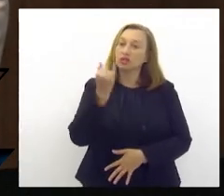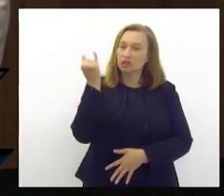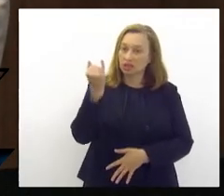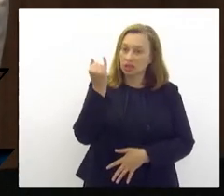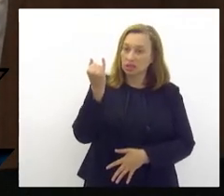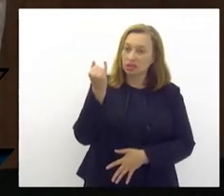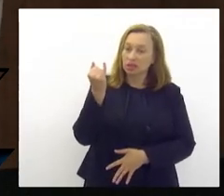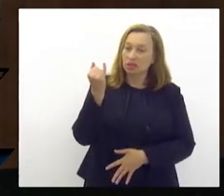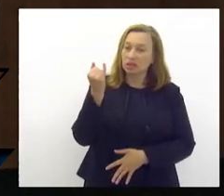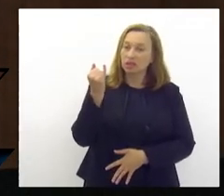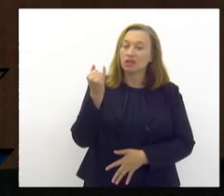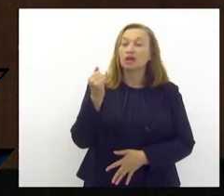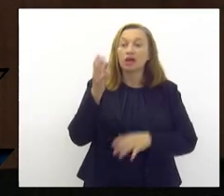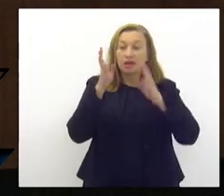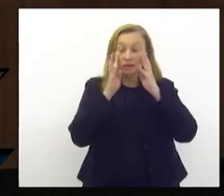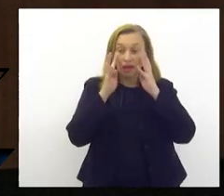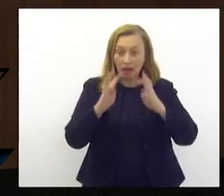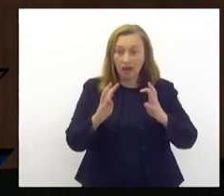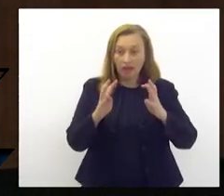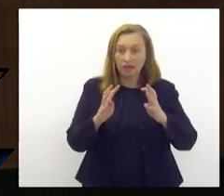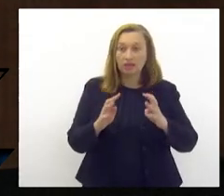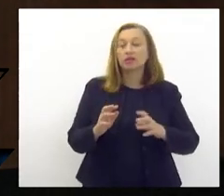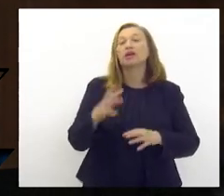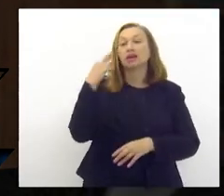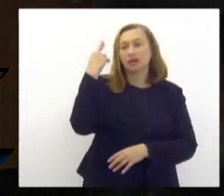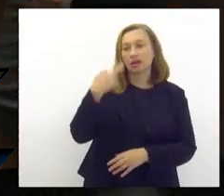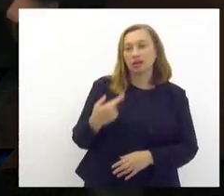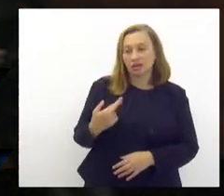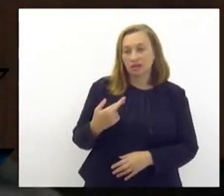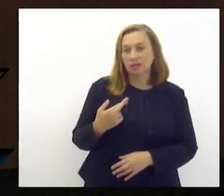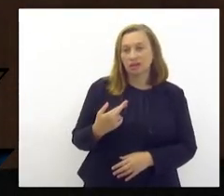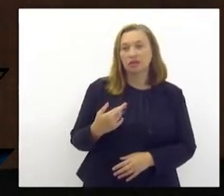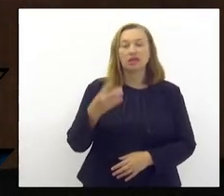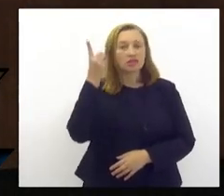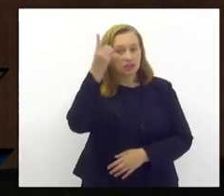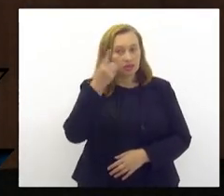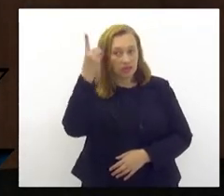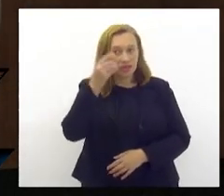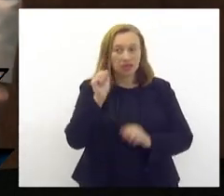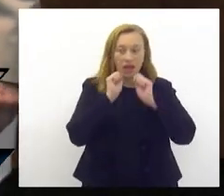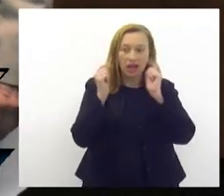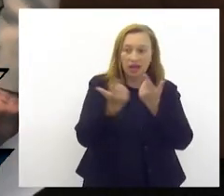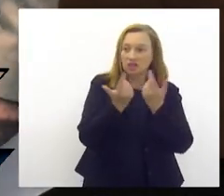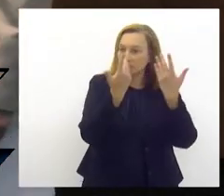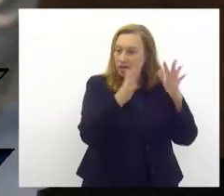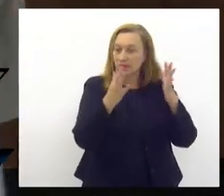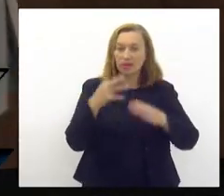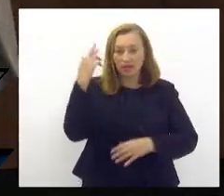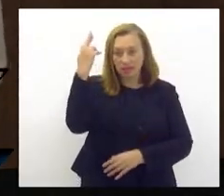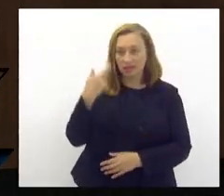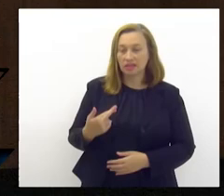importantíssimo esse alerta feito pela Renata Souza e as deputadas da Alerj. Parabéns, Renata.